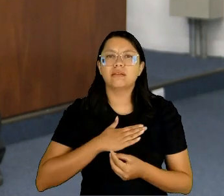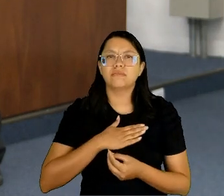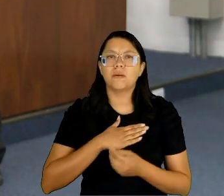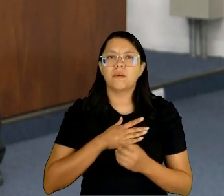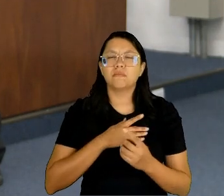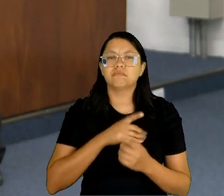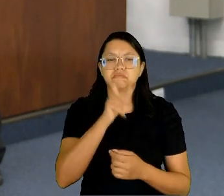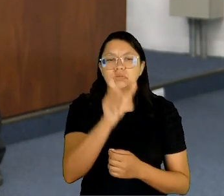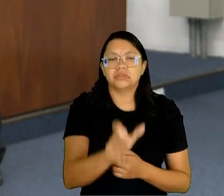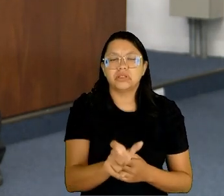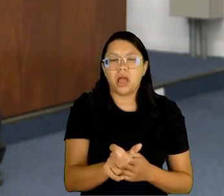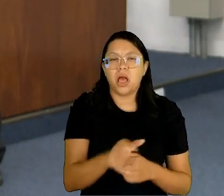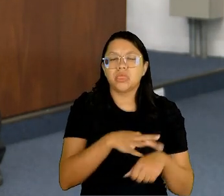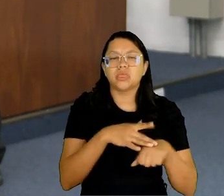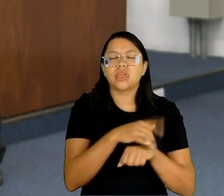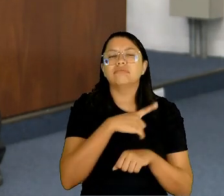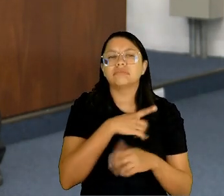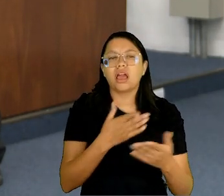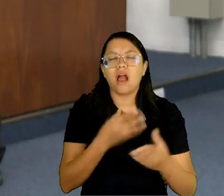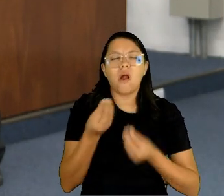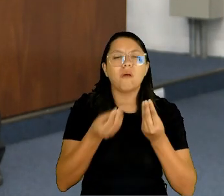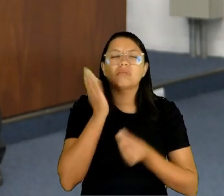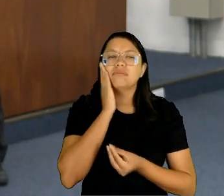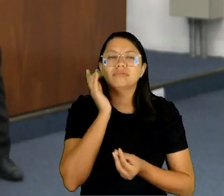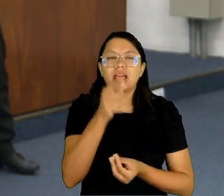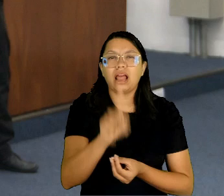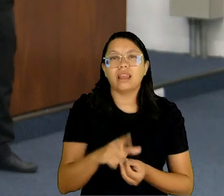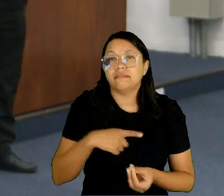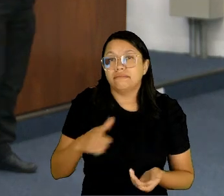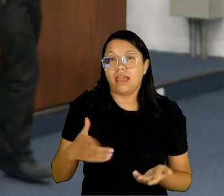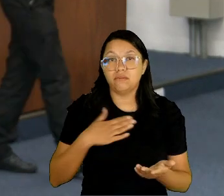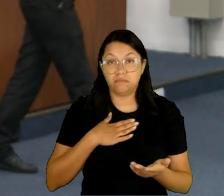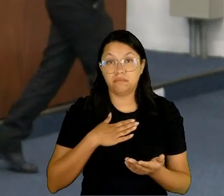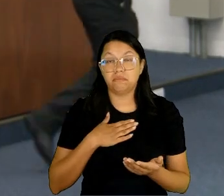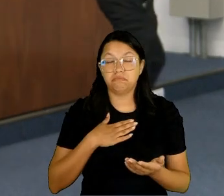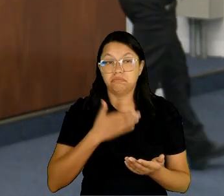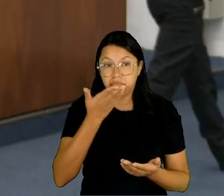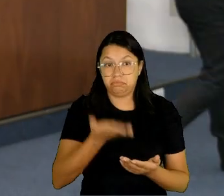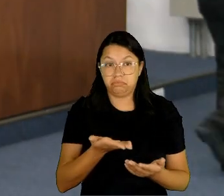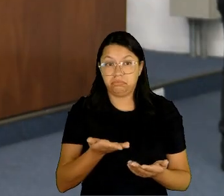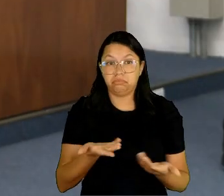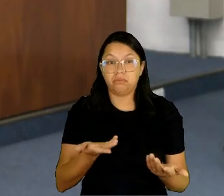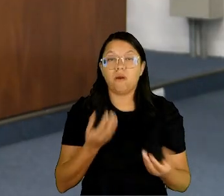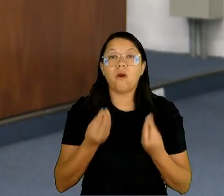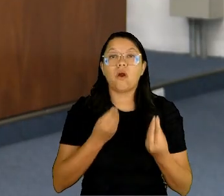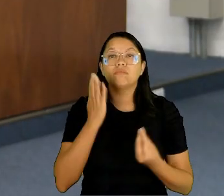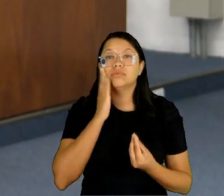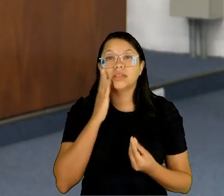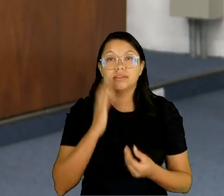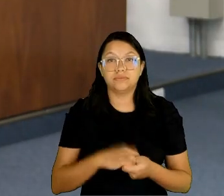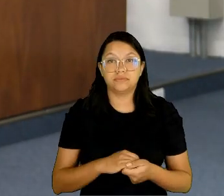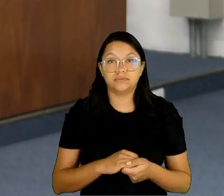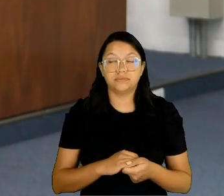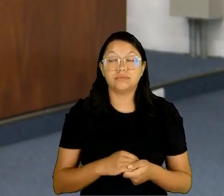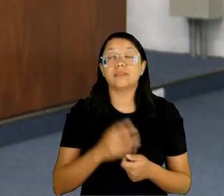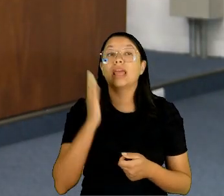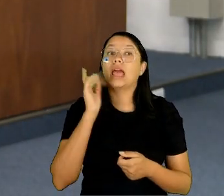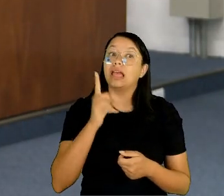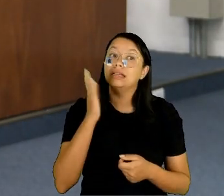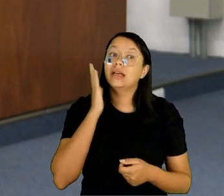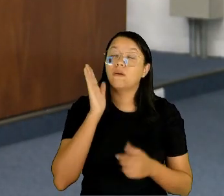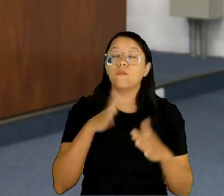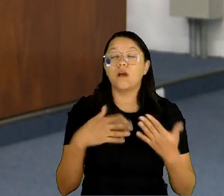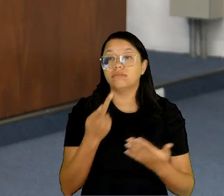paciente tem um risco cardiovascular alto, baixo? Como que eu posso estimar esse risco cardiovascular do meu paciente, né? E definindo o